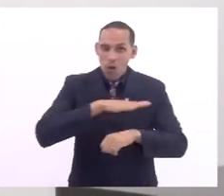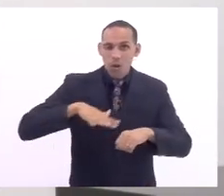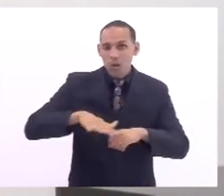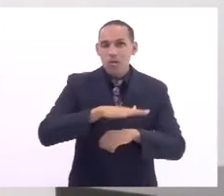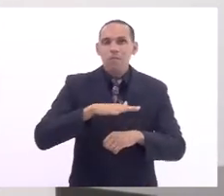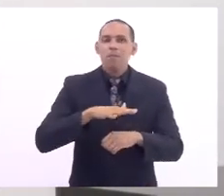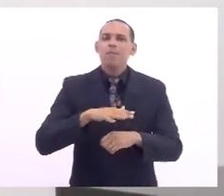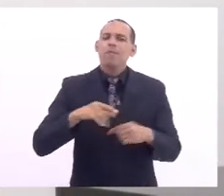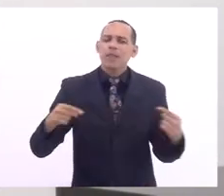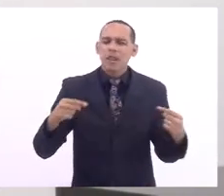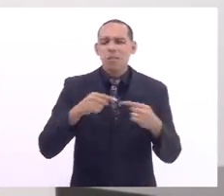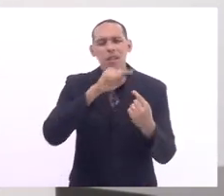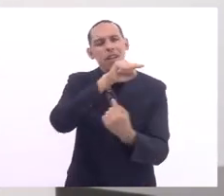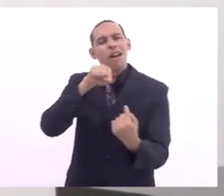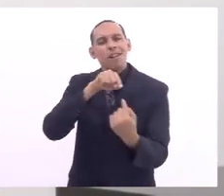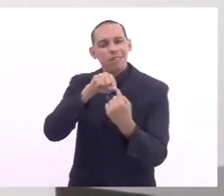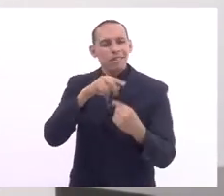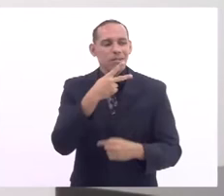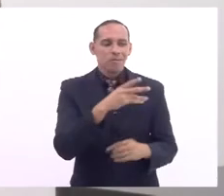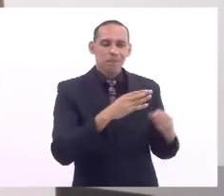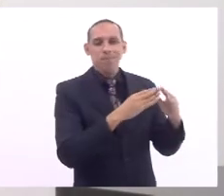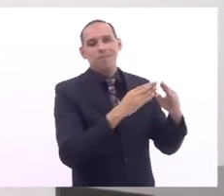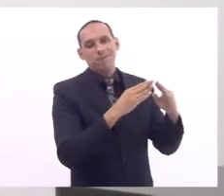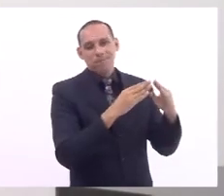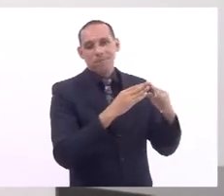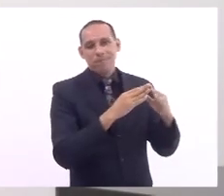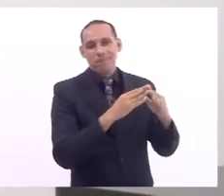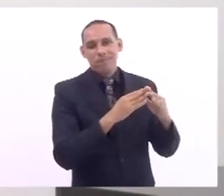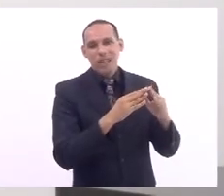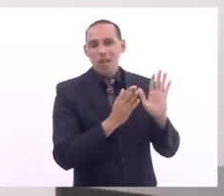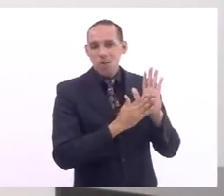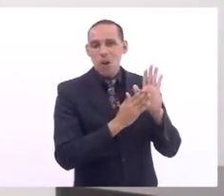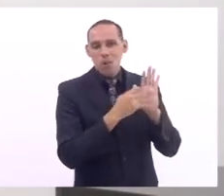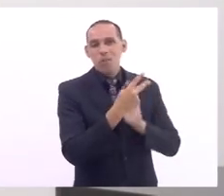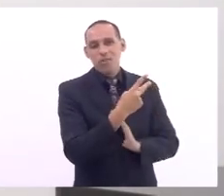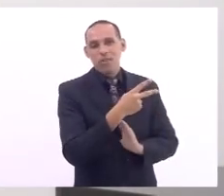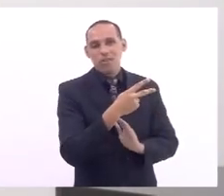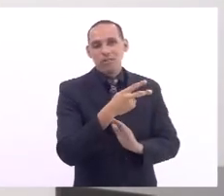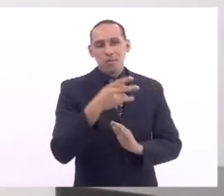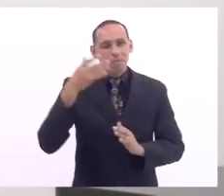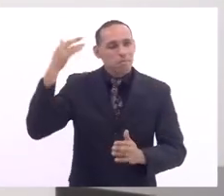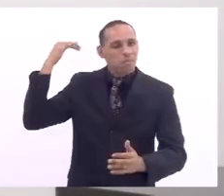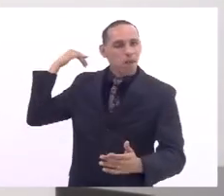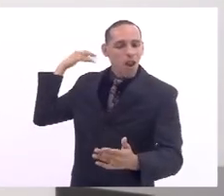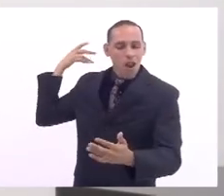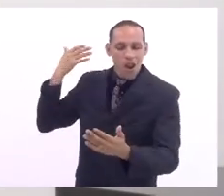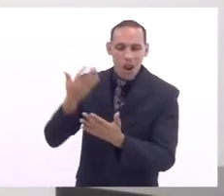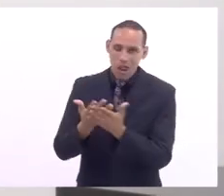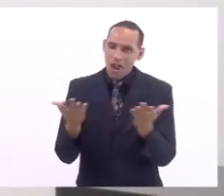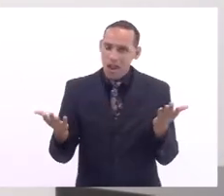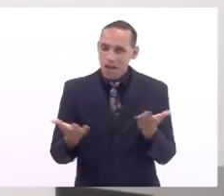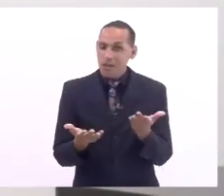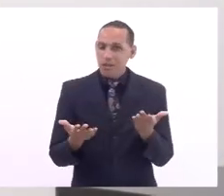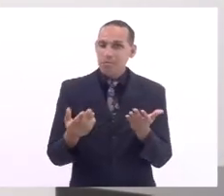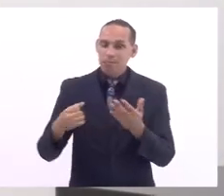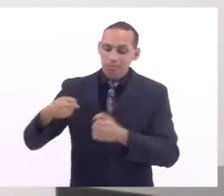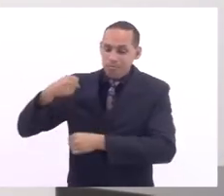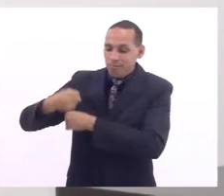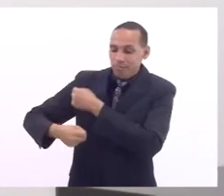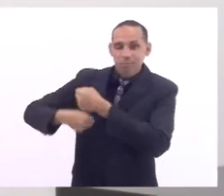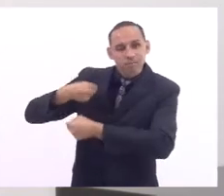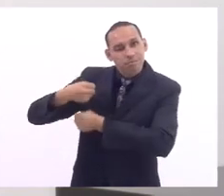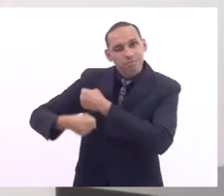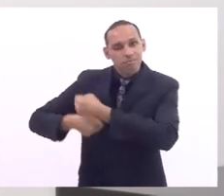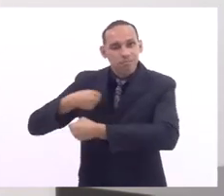muito a missão que a casa se propõe desde a sua origem e ao longo desses anos